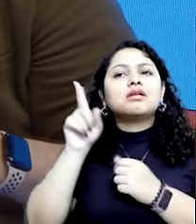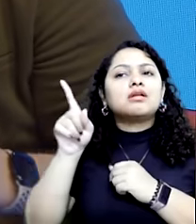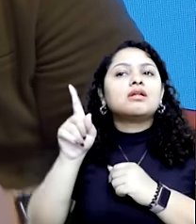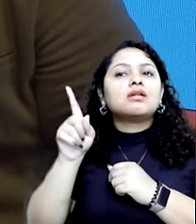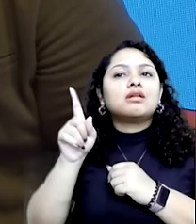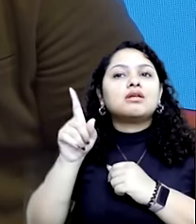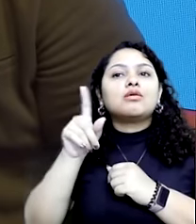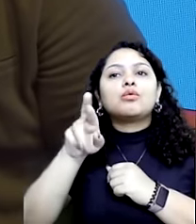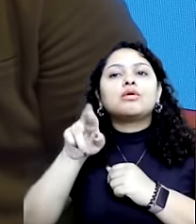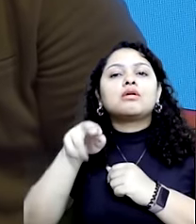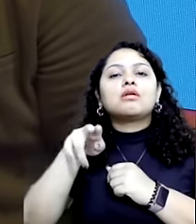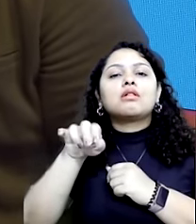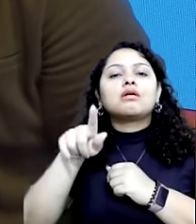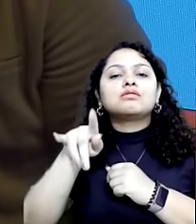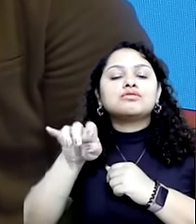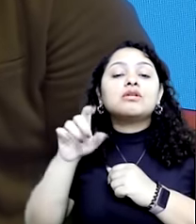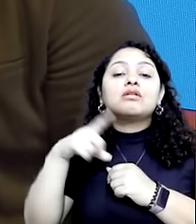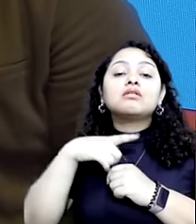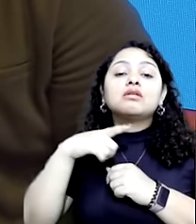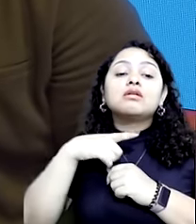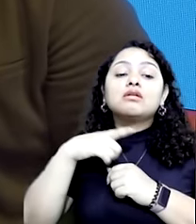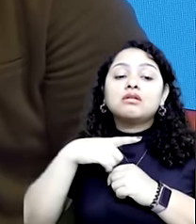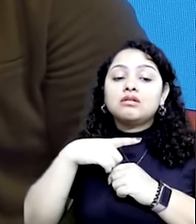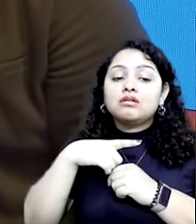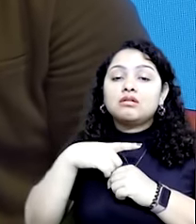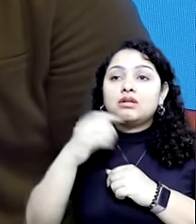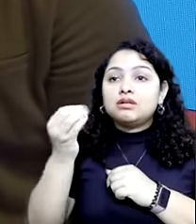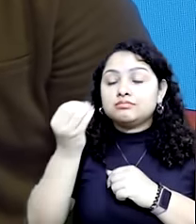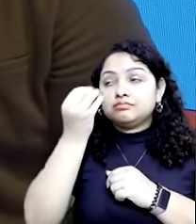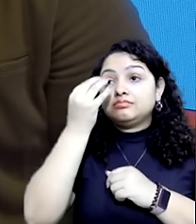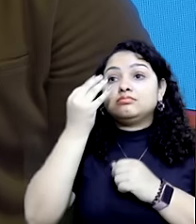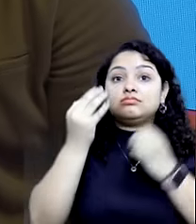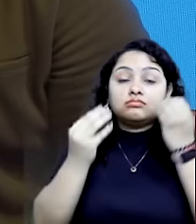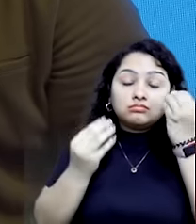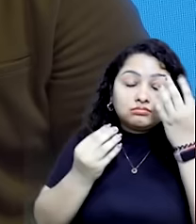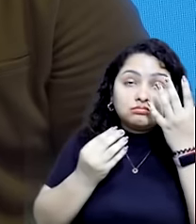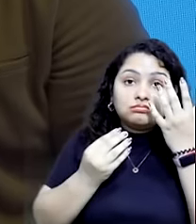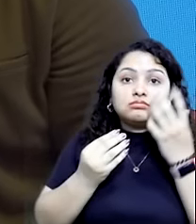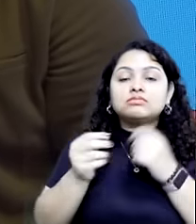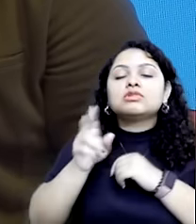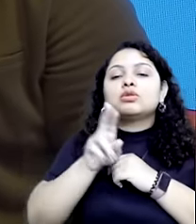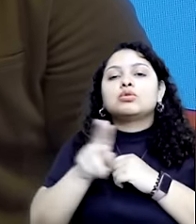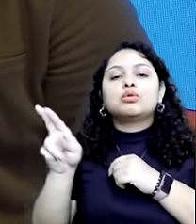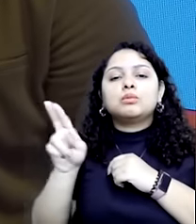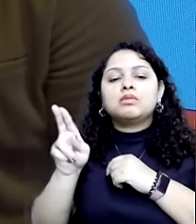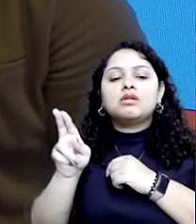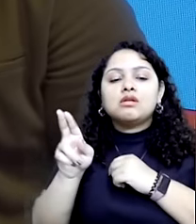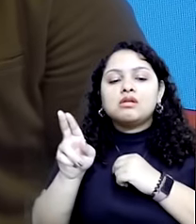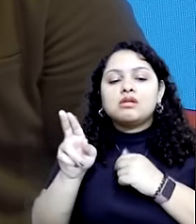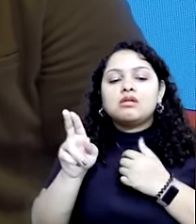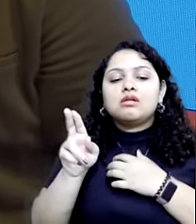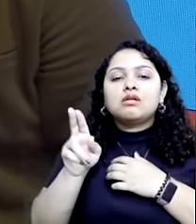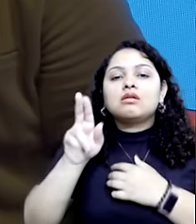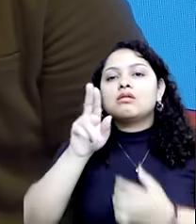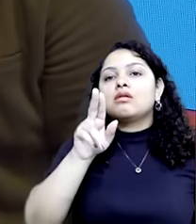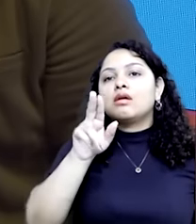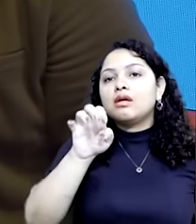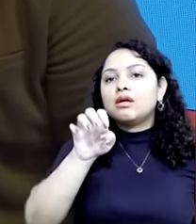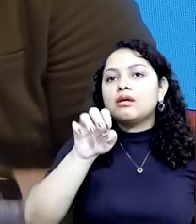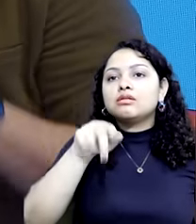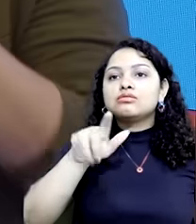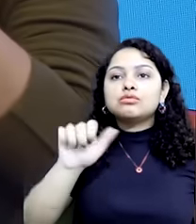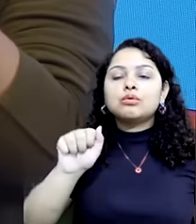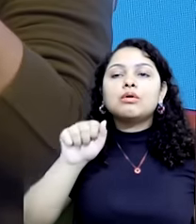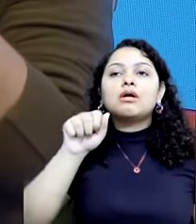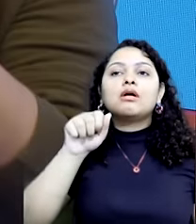Light ele reflete nos dois na na na sua pupila sim isso tem um nome chamado o efeito Angels Eyes